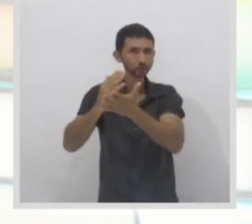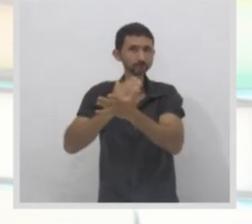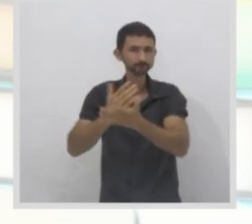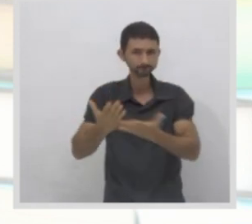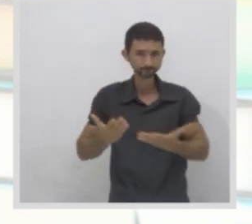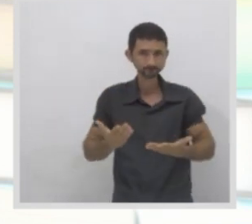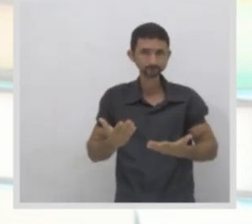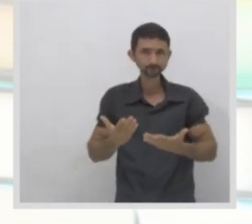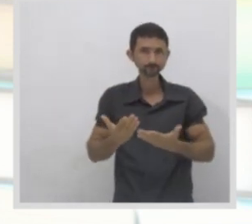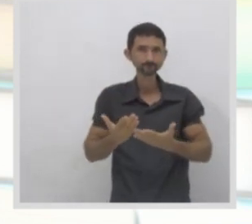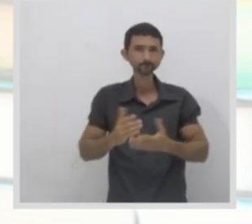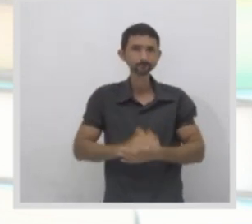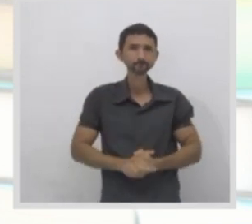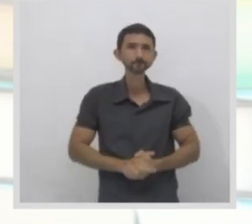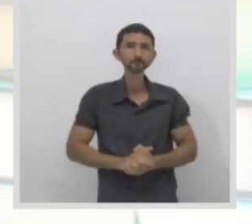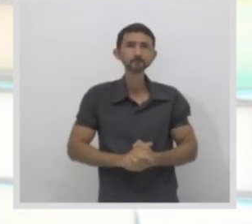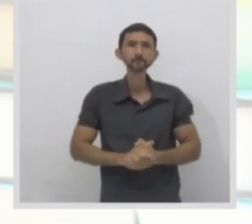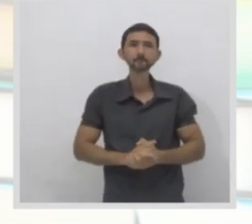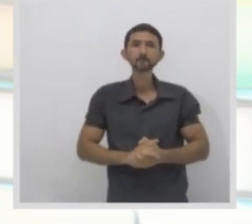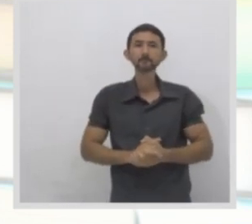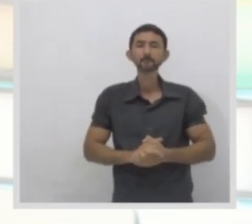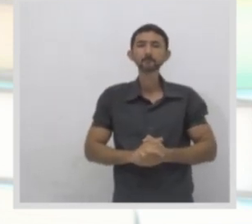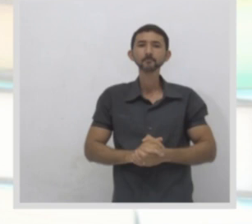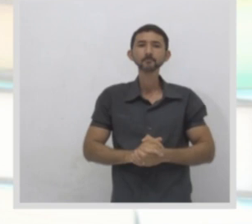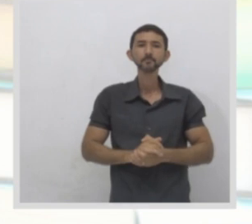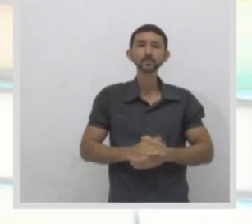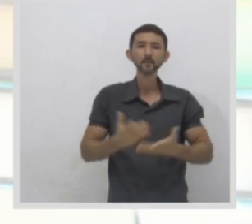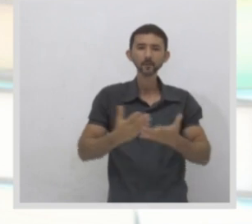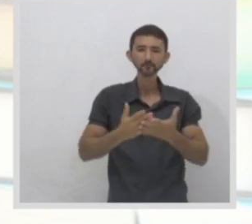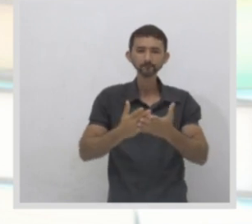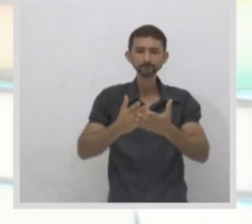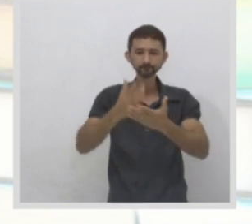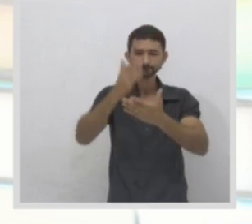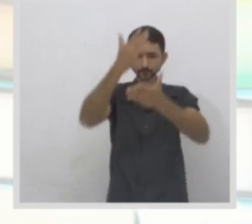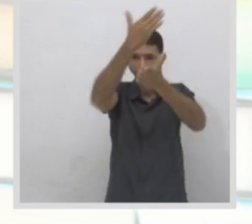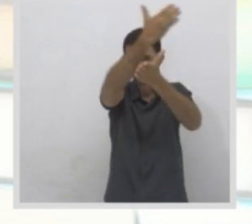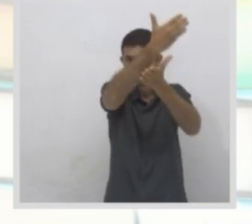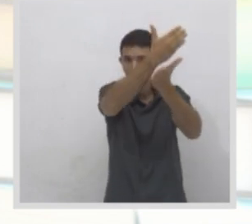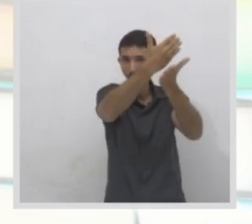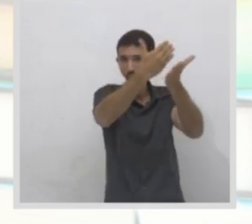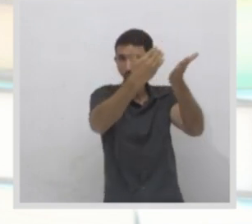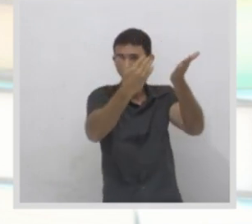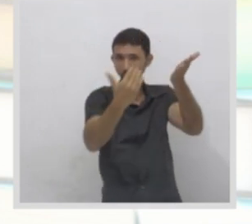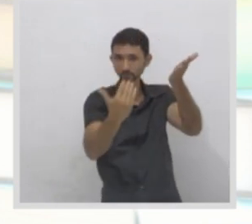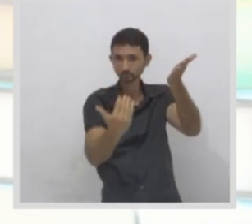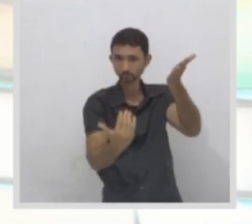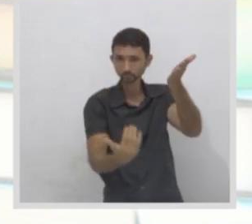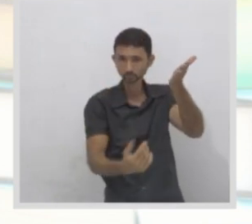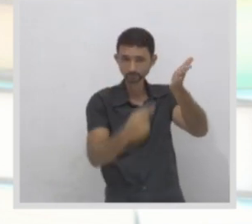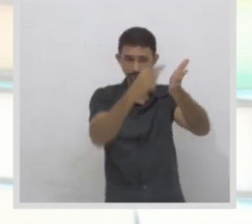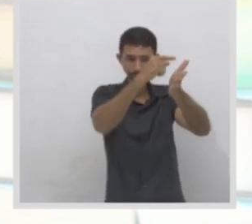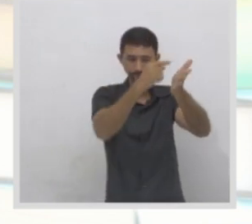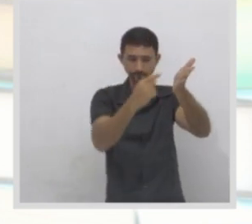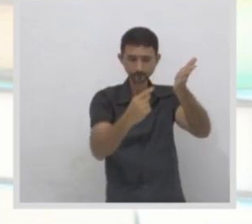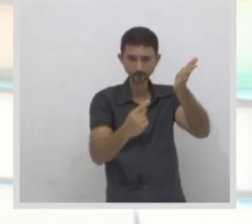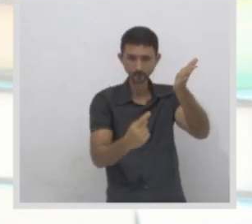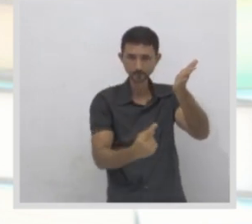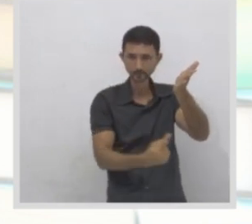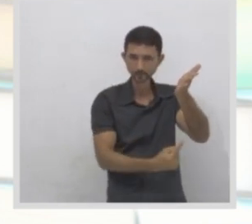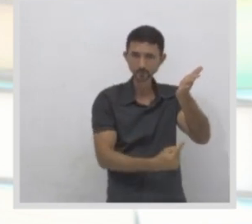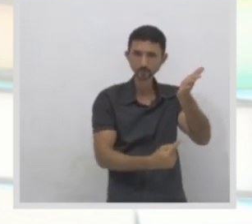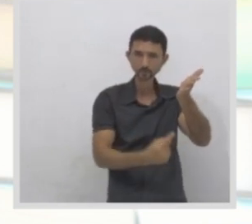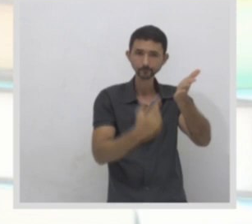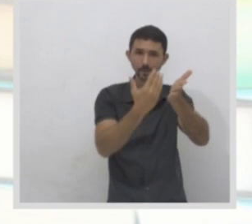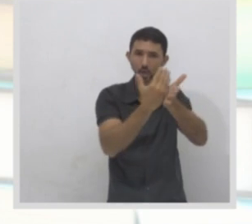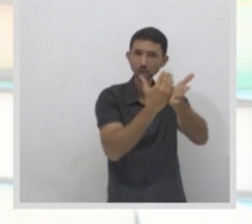contado 370 léguas e foi definida uma linha, e essa linha está servindo de fronteira entre esses dois mundos. E essa linha